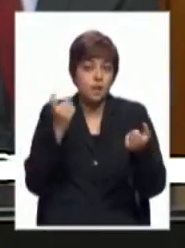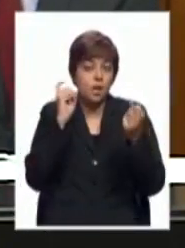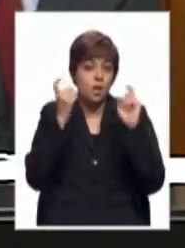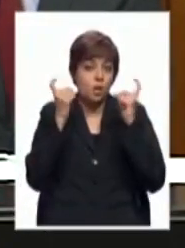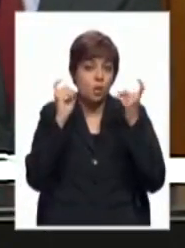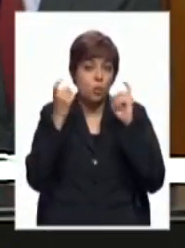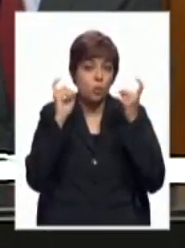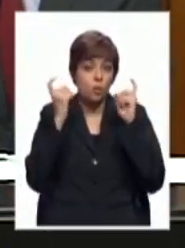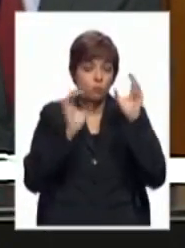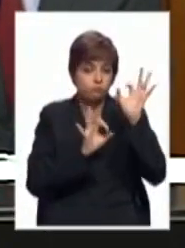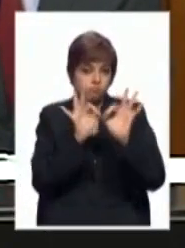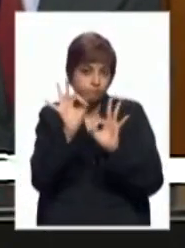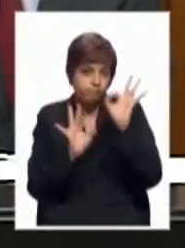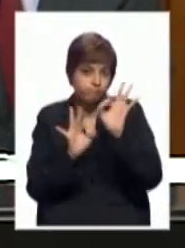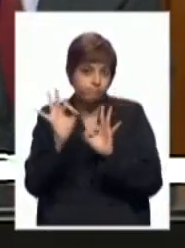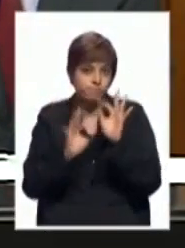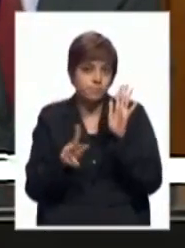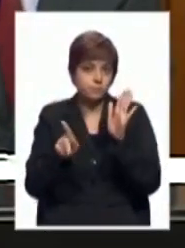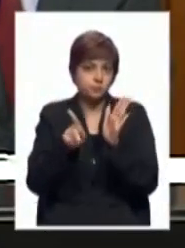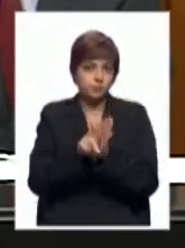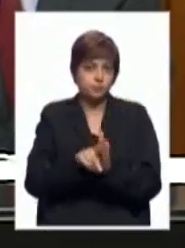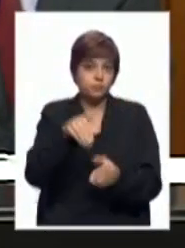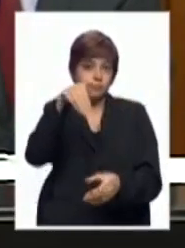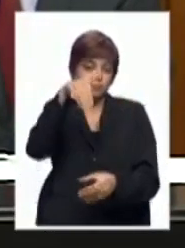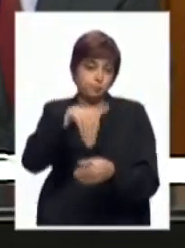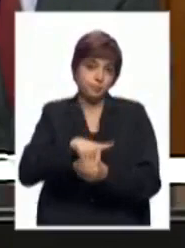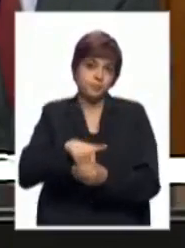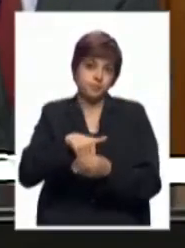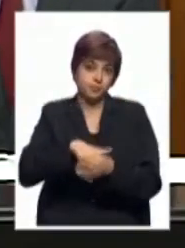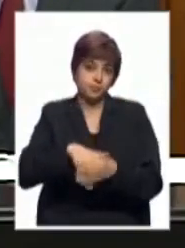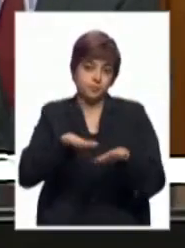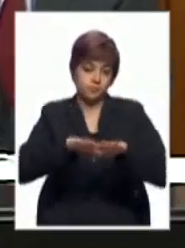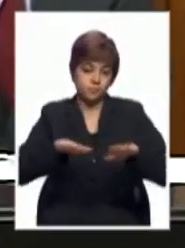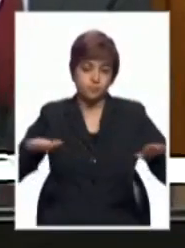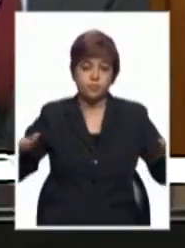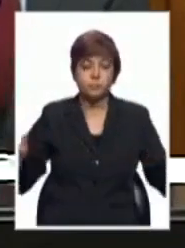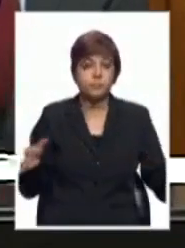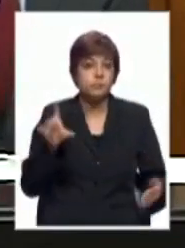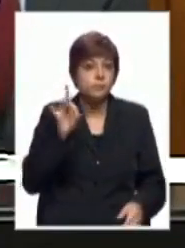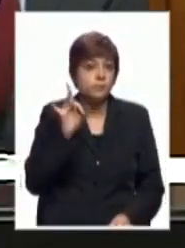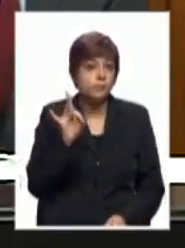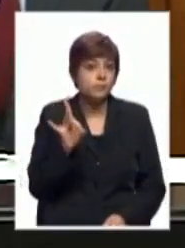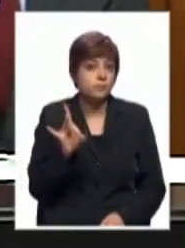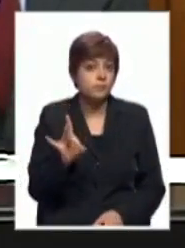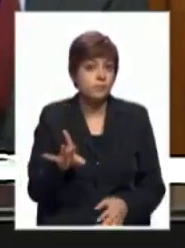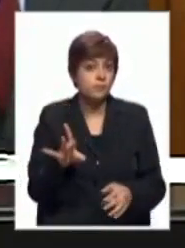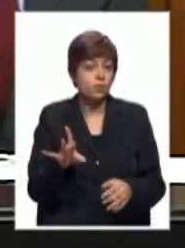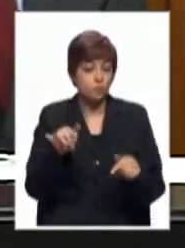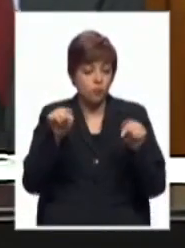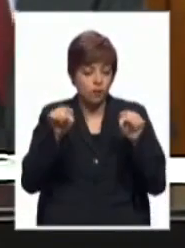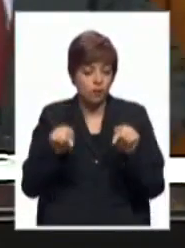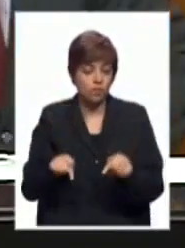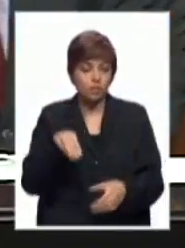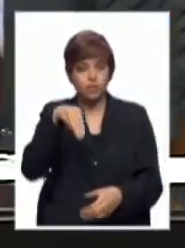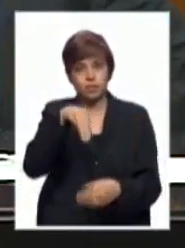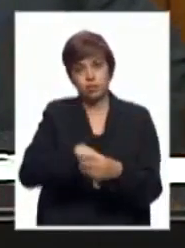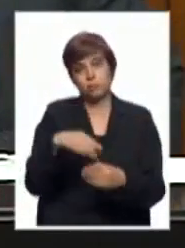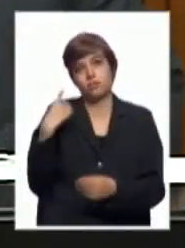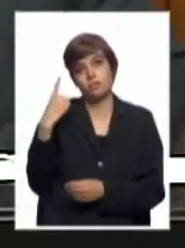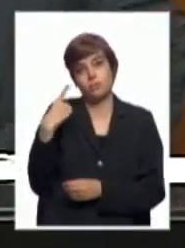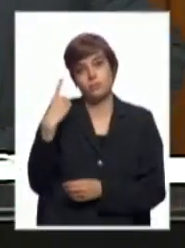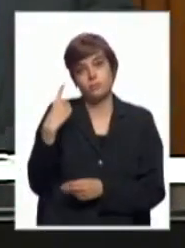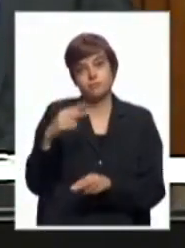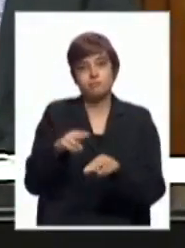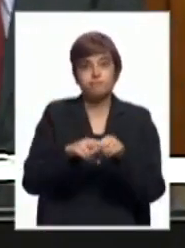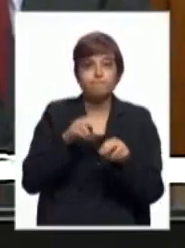momento de eleição da mesa. E neste momento é permitido que fiquem apenas os deputados dentro do plenário. Por isso que há